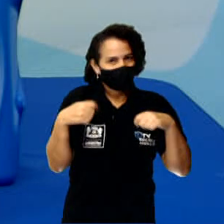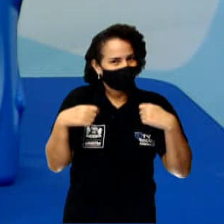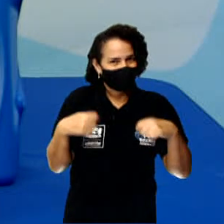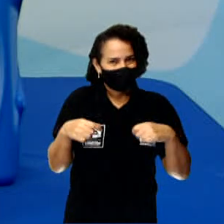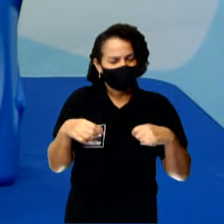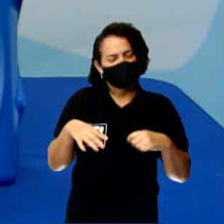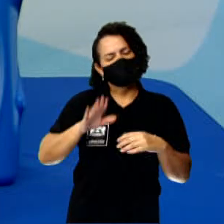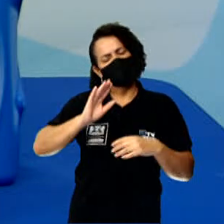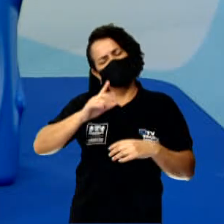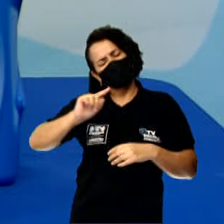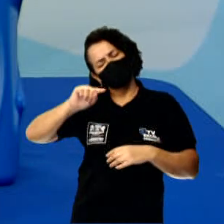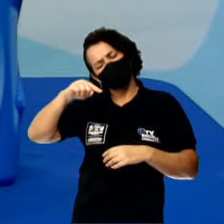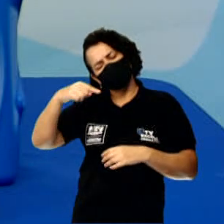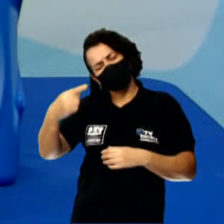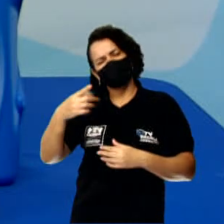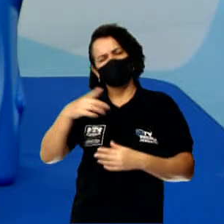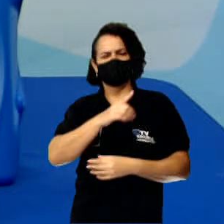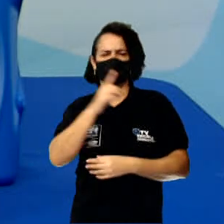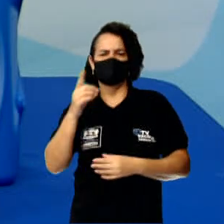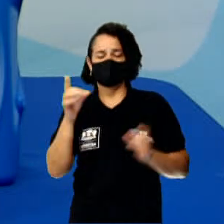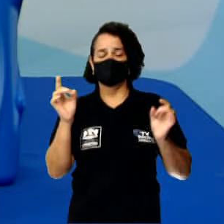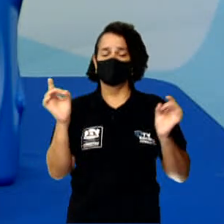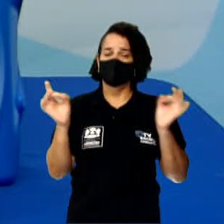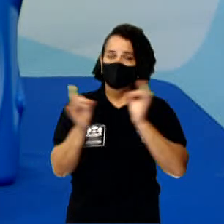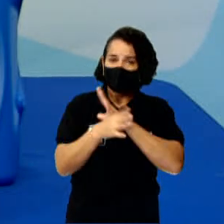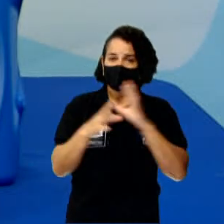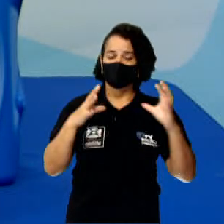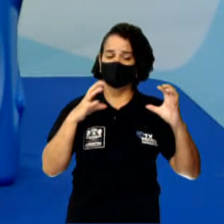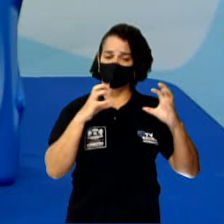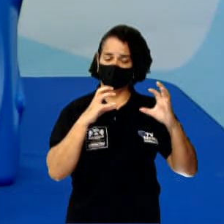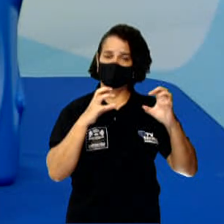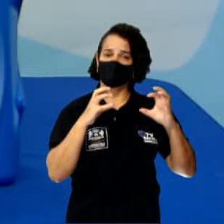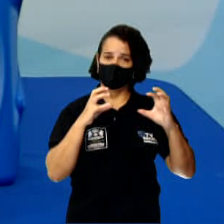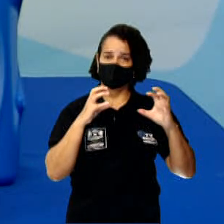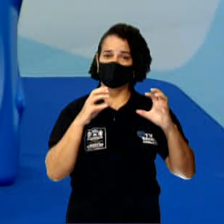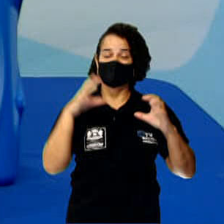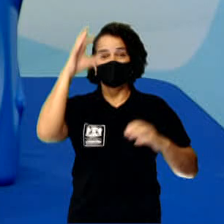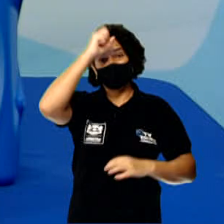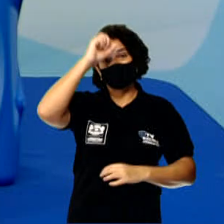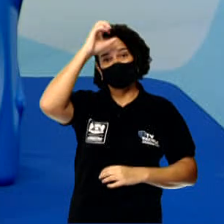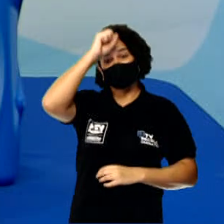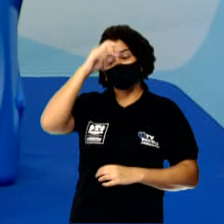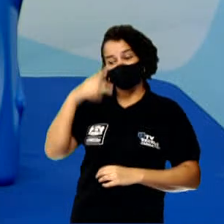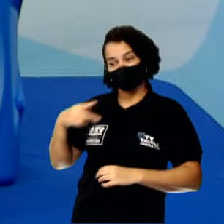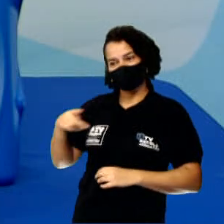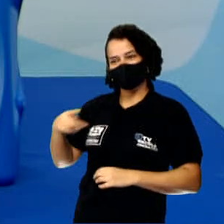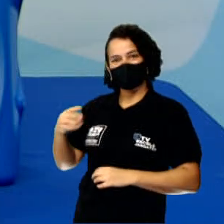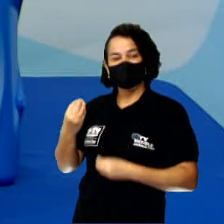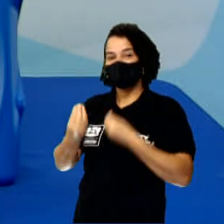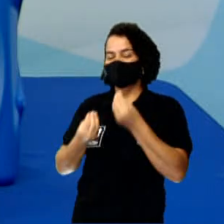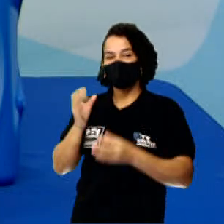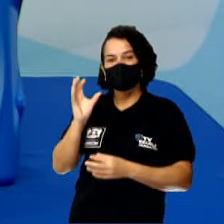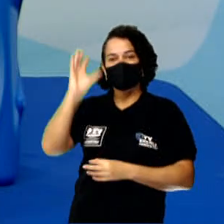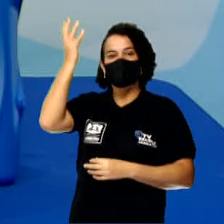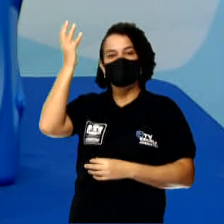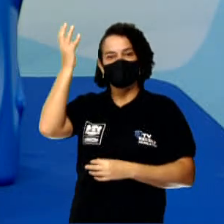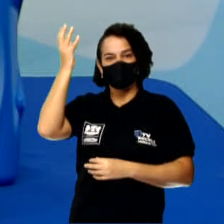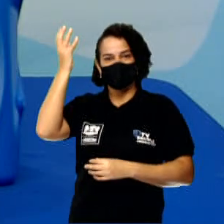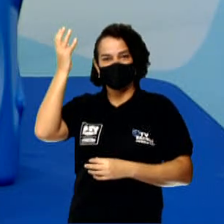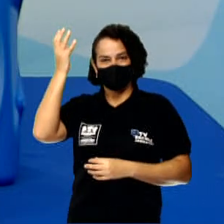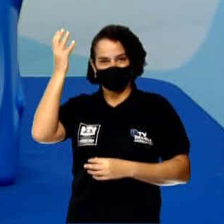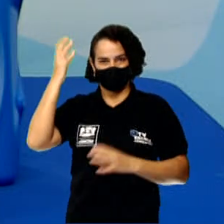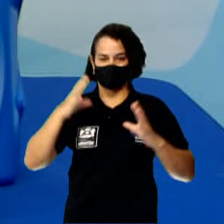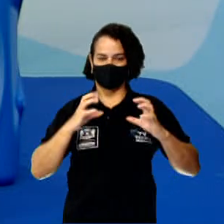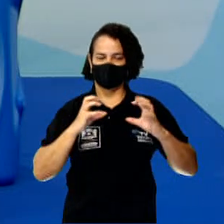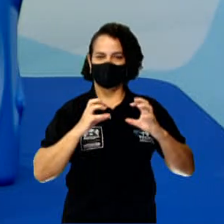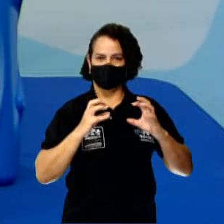dia, acabou-se a confusão. As meninas aprenderam como se resolvia a situação. A boneca e as três princesas